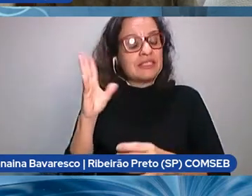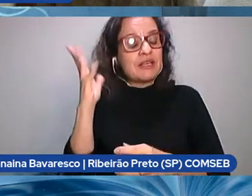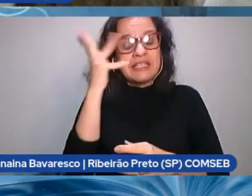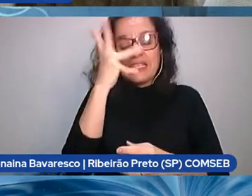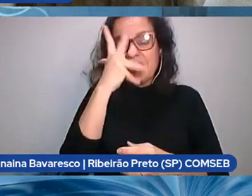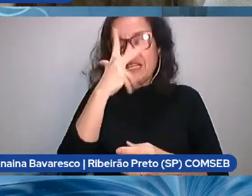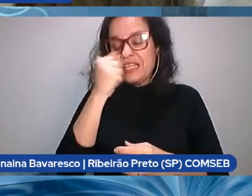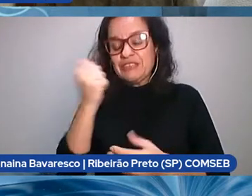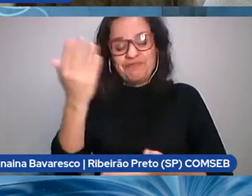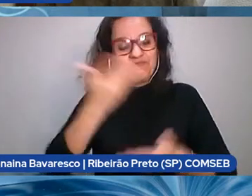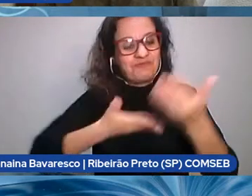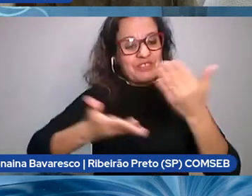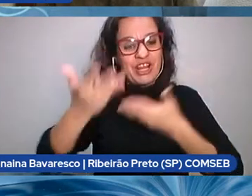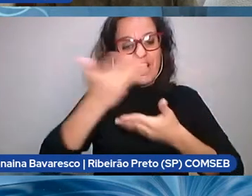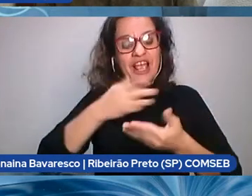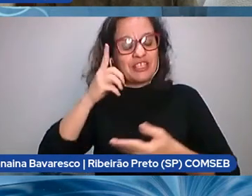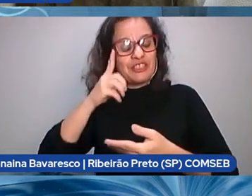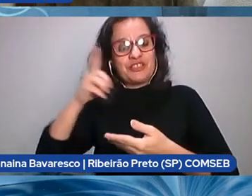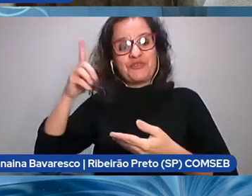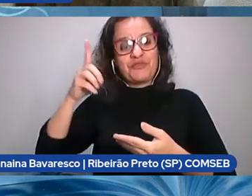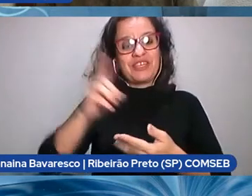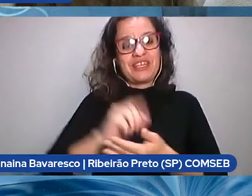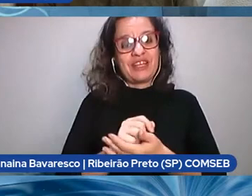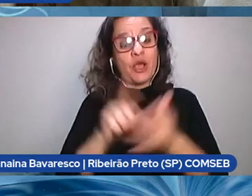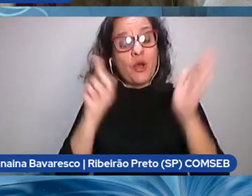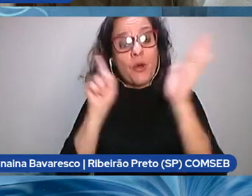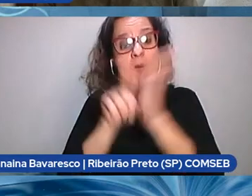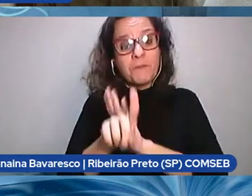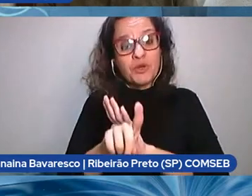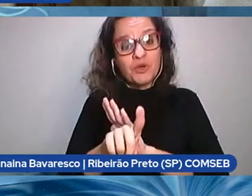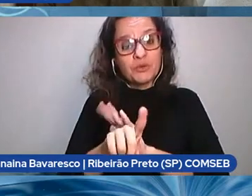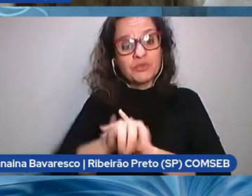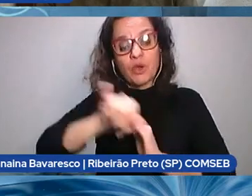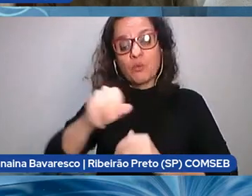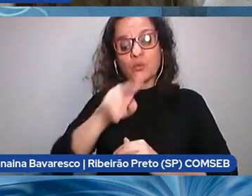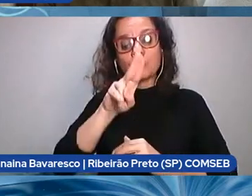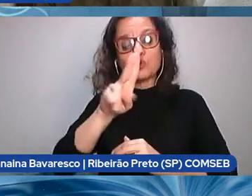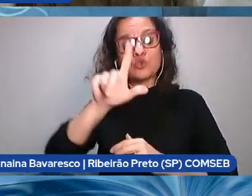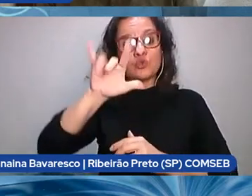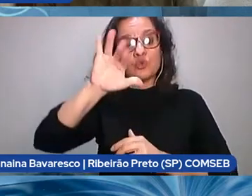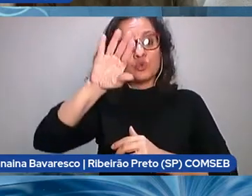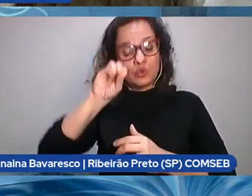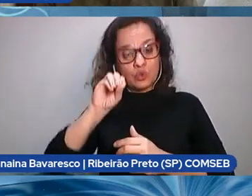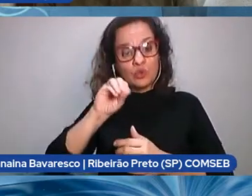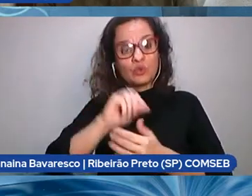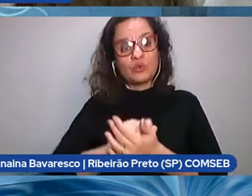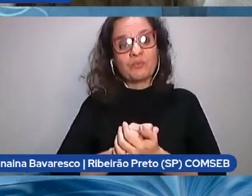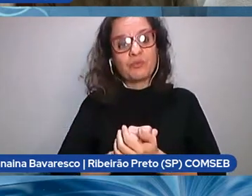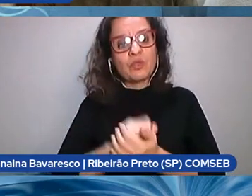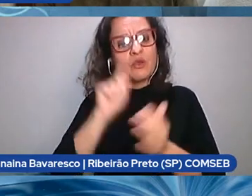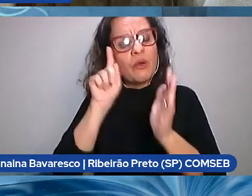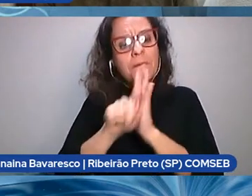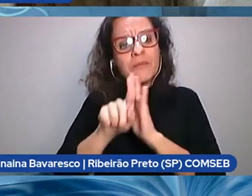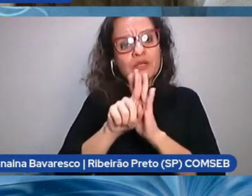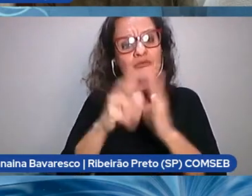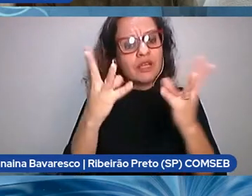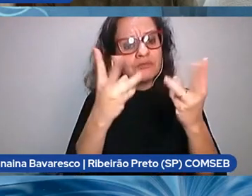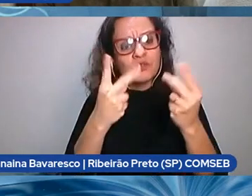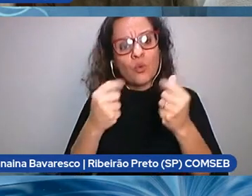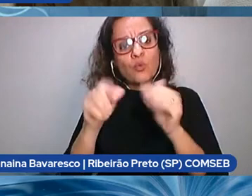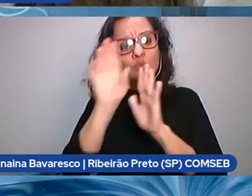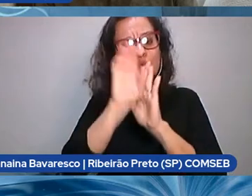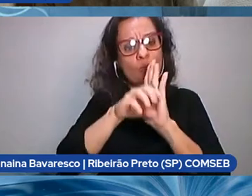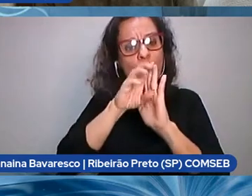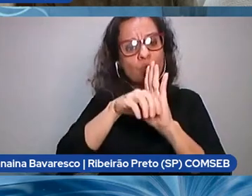dessa dinâmica divina, eu queria perguntar então agora para o Júlio, só para te ratificar alguns conceitos.